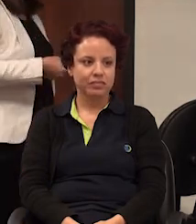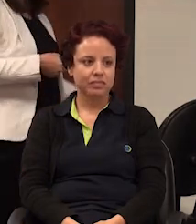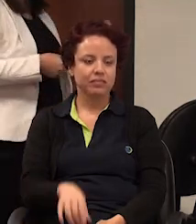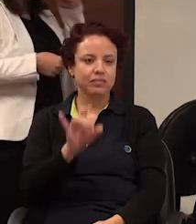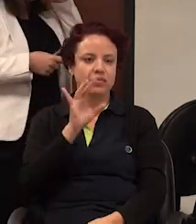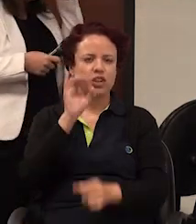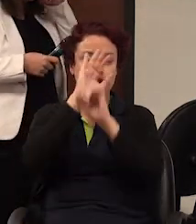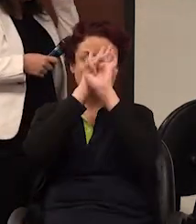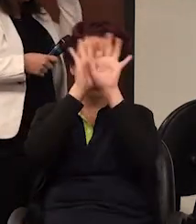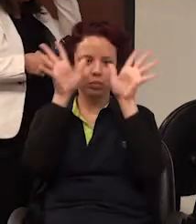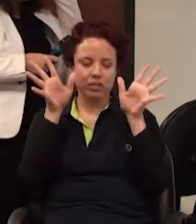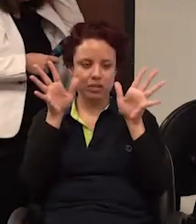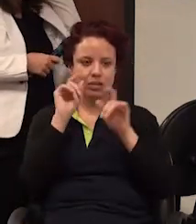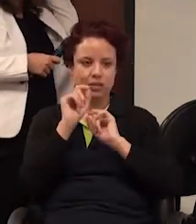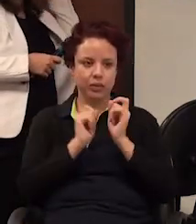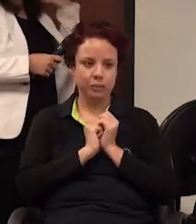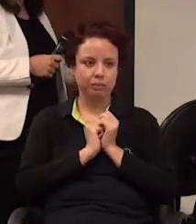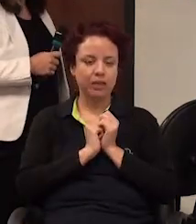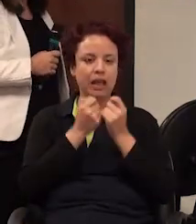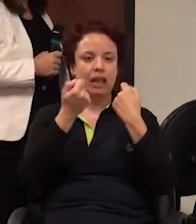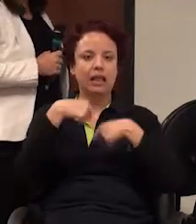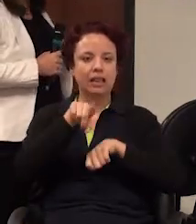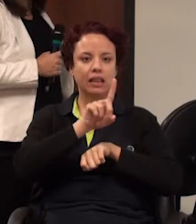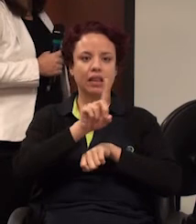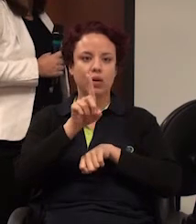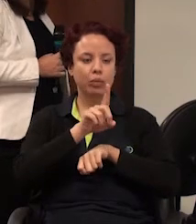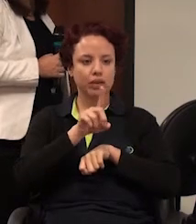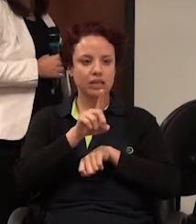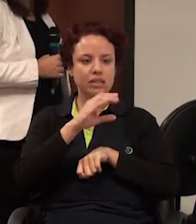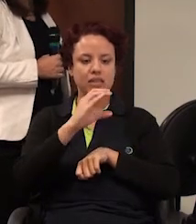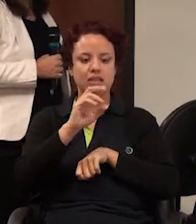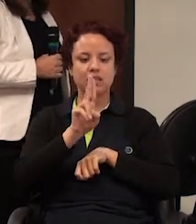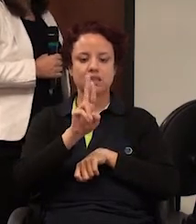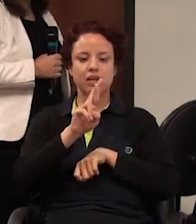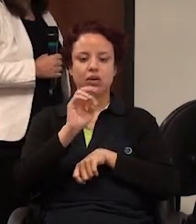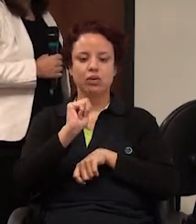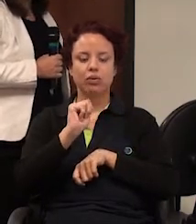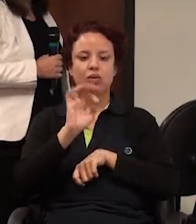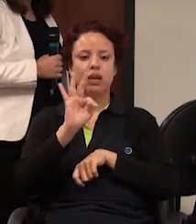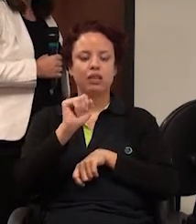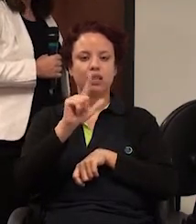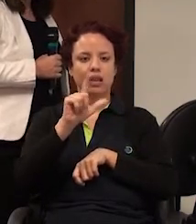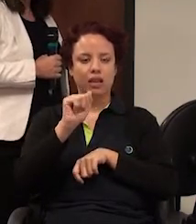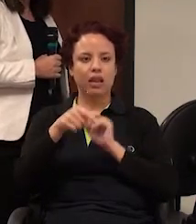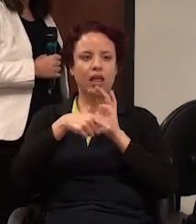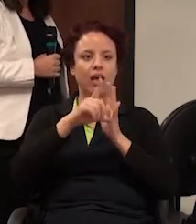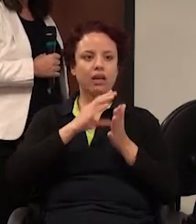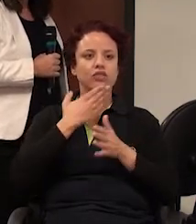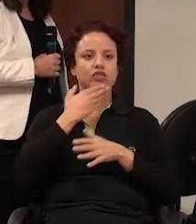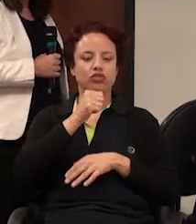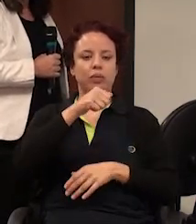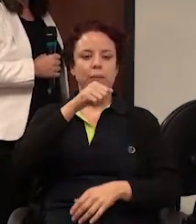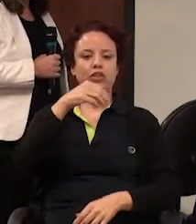Só esclarecer que, assim, não precisa ser curatelado para acessar o benefício. Na caso de pensão